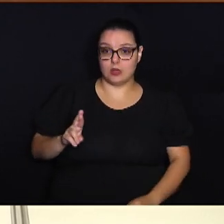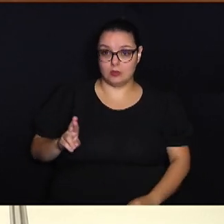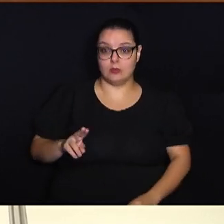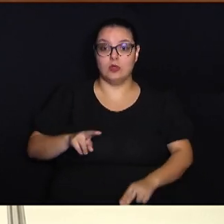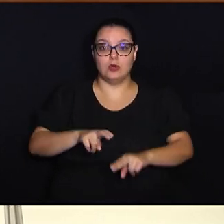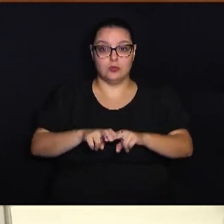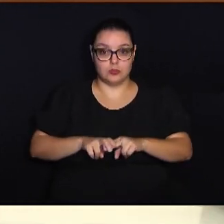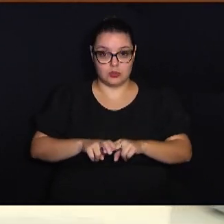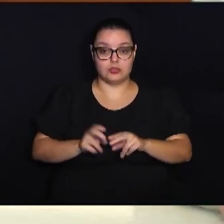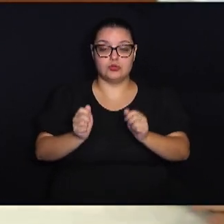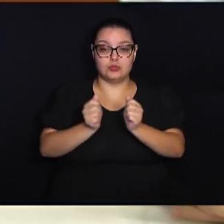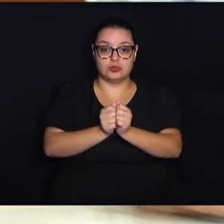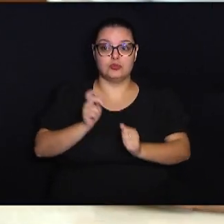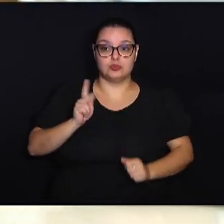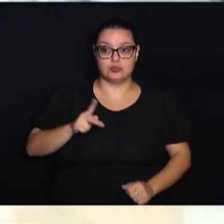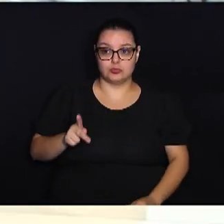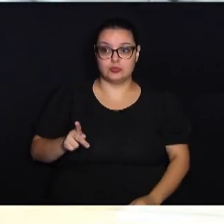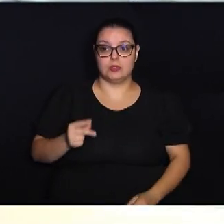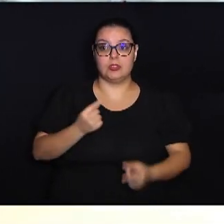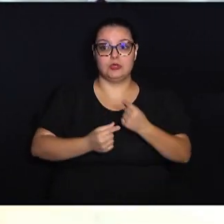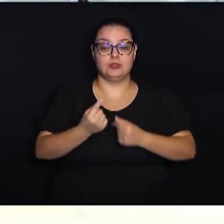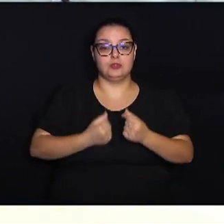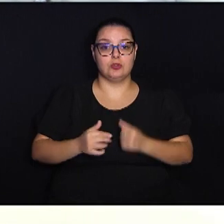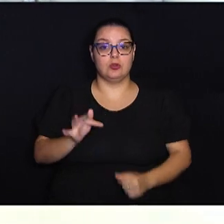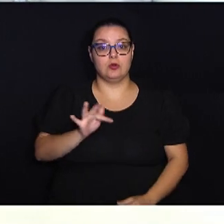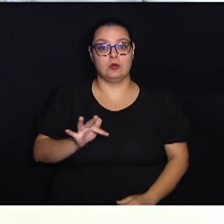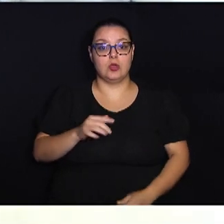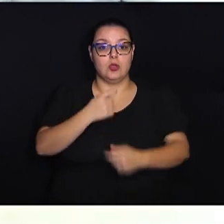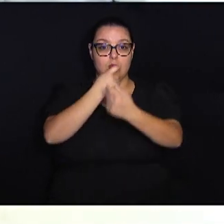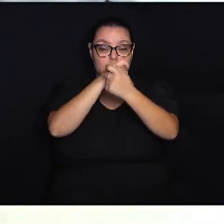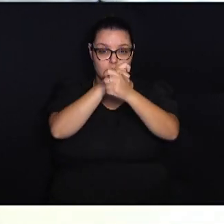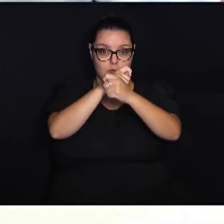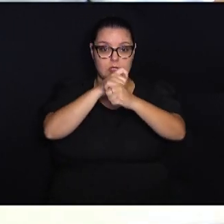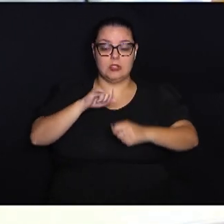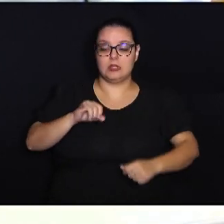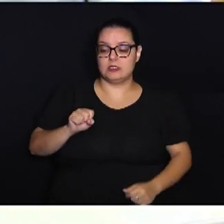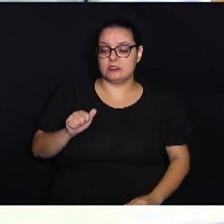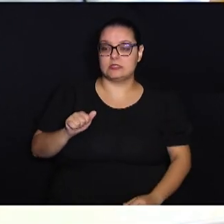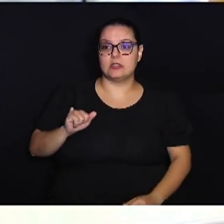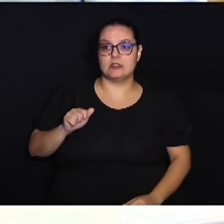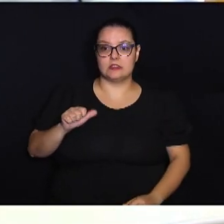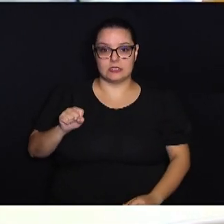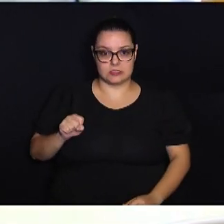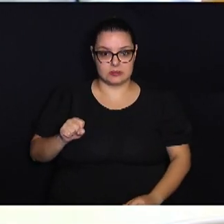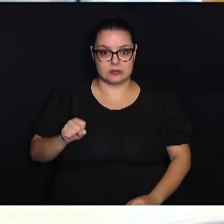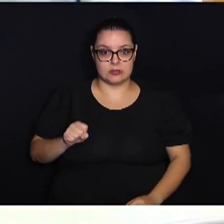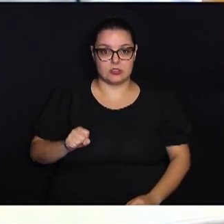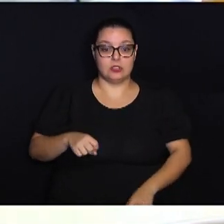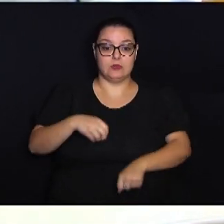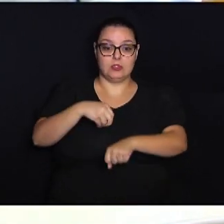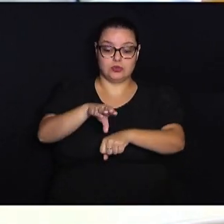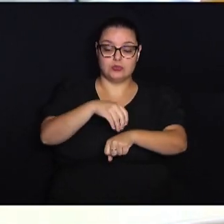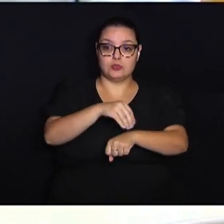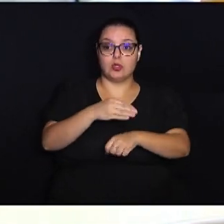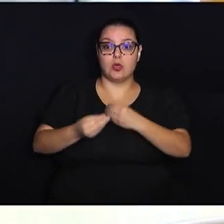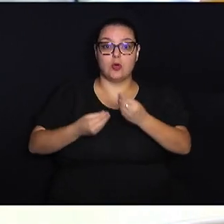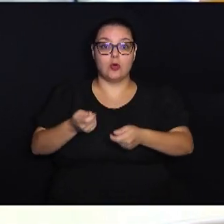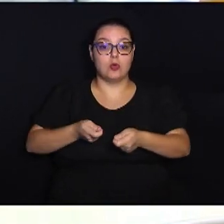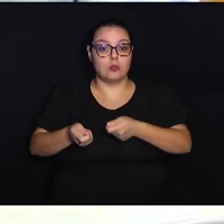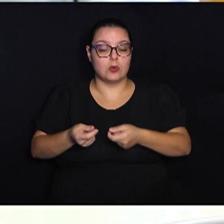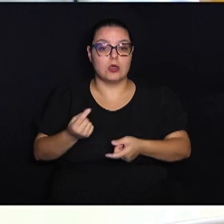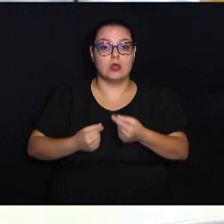orgulho e motivação para continuar contribuindo para a arte e cultura da nossa cidade, nossa região, e